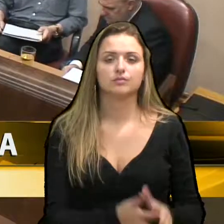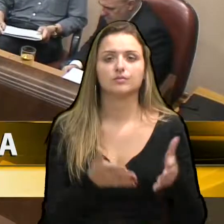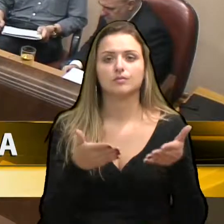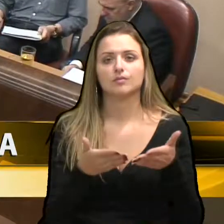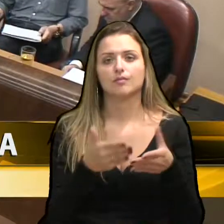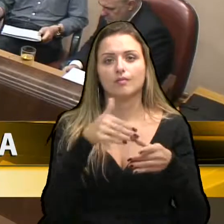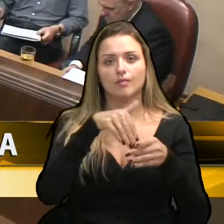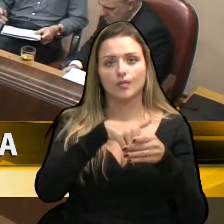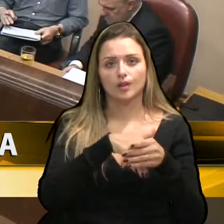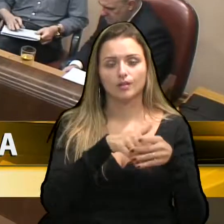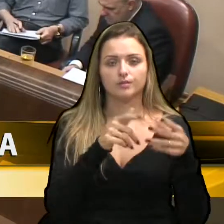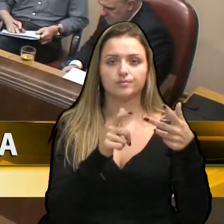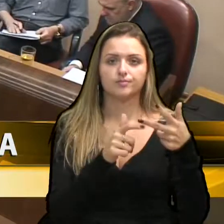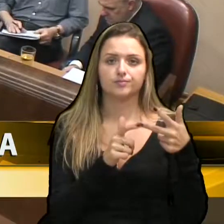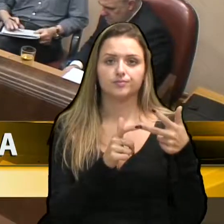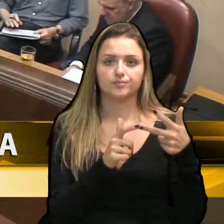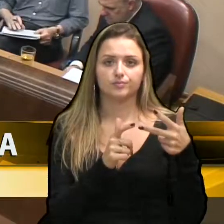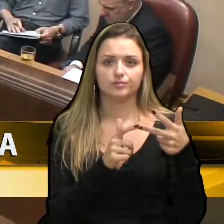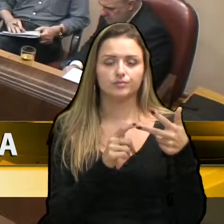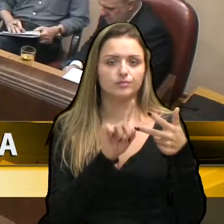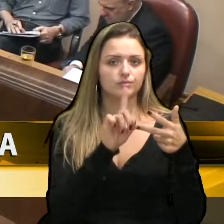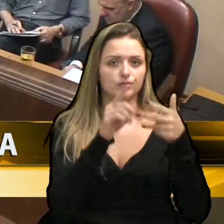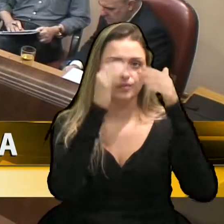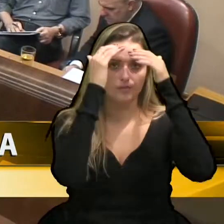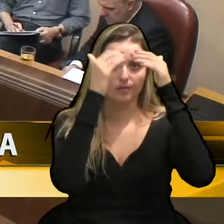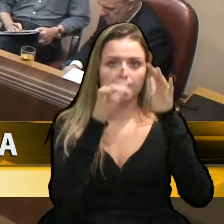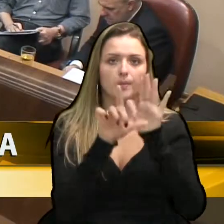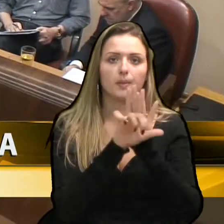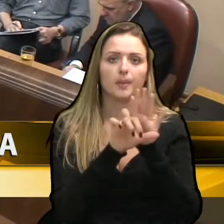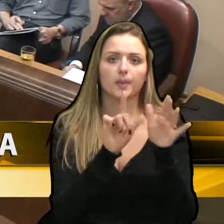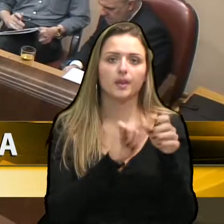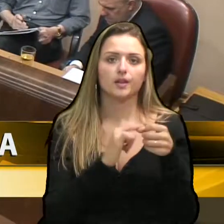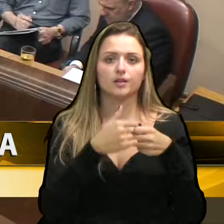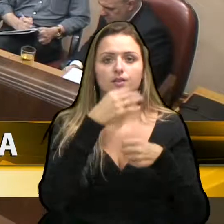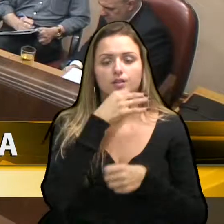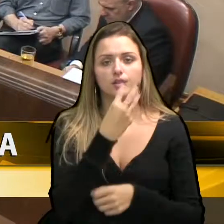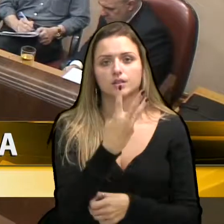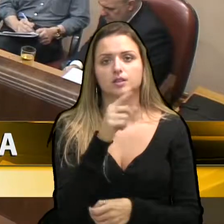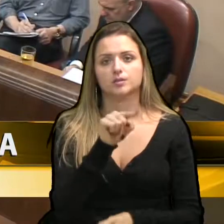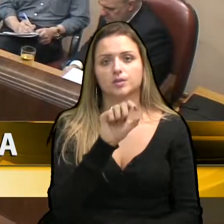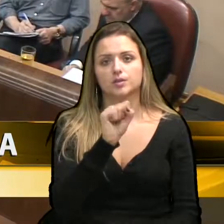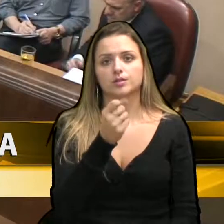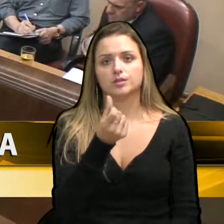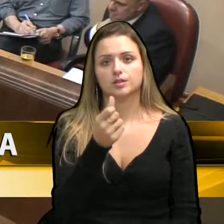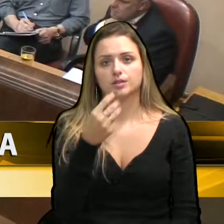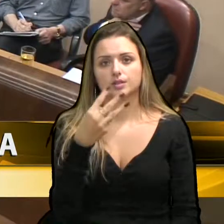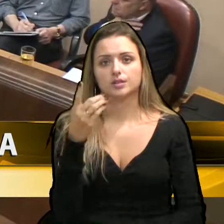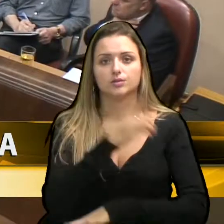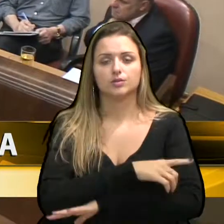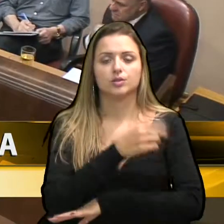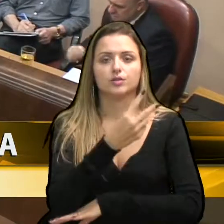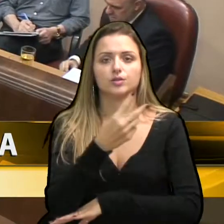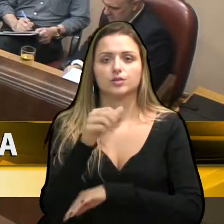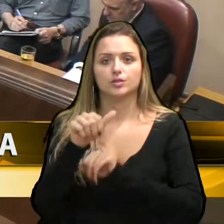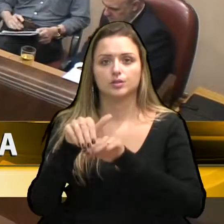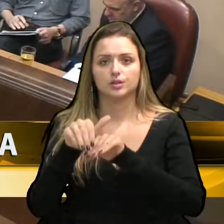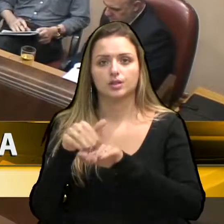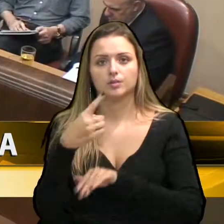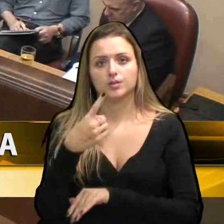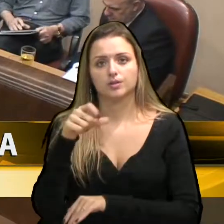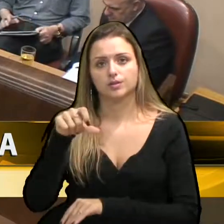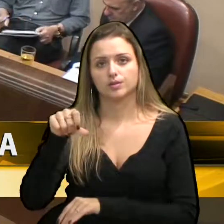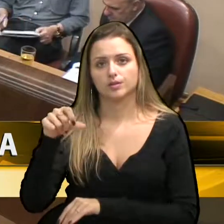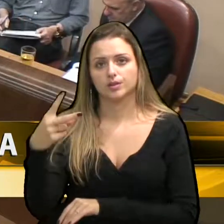votação infração número 3. Descumprimento da Lei Municipal número 3.871, de 22 de setembro de